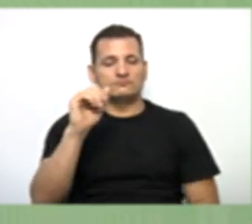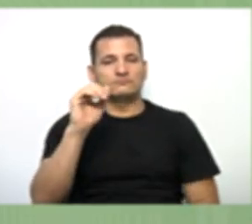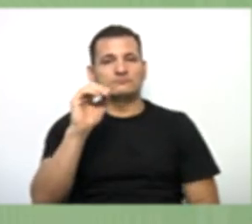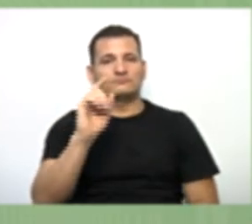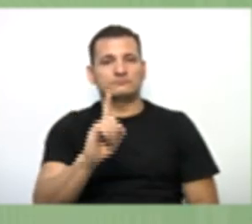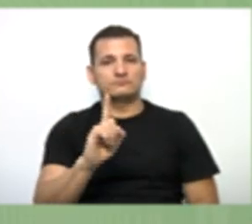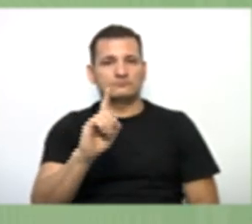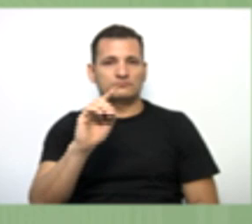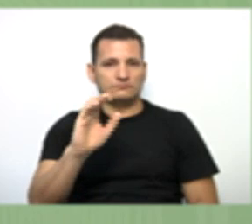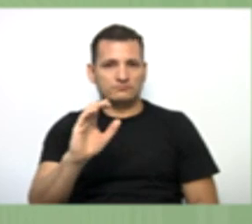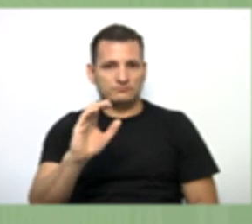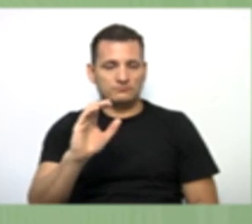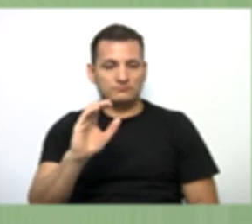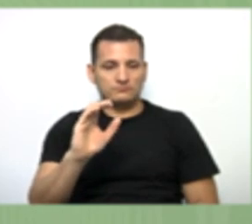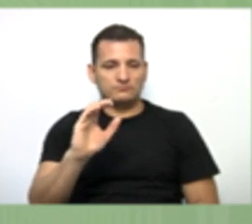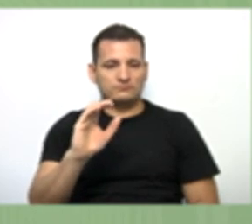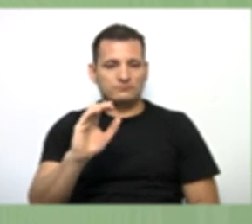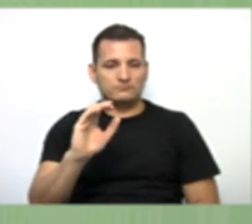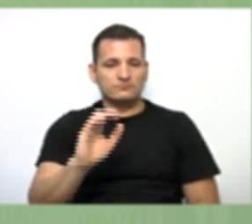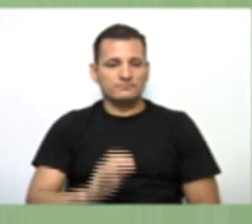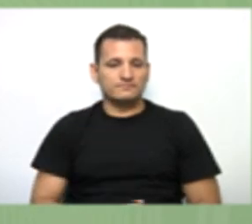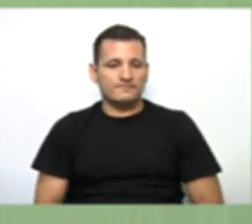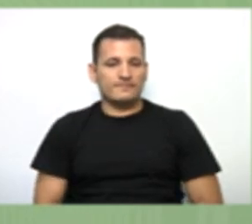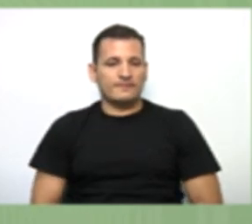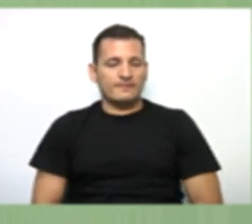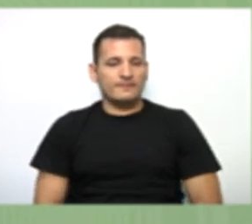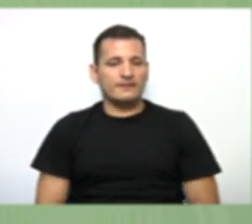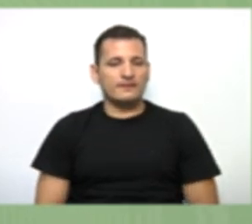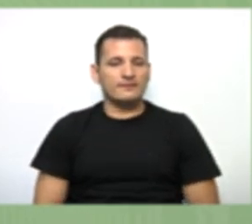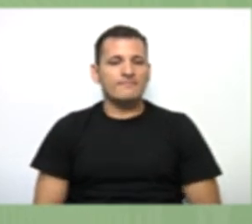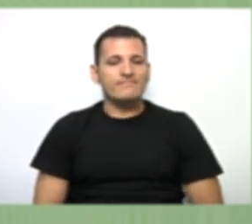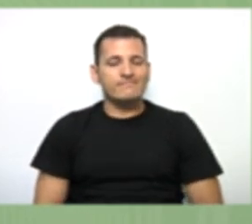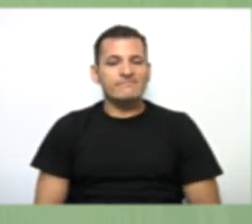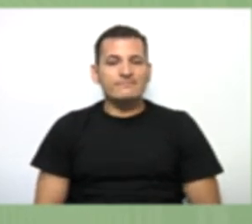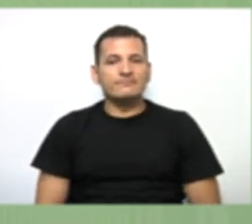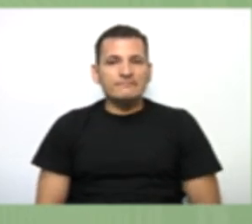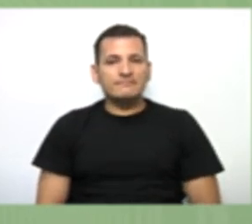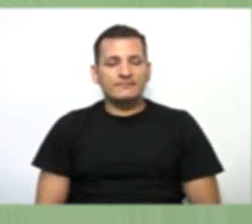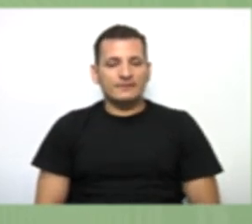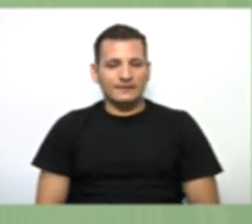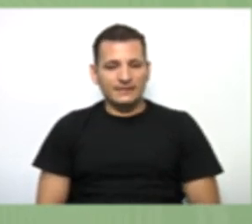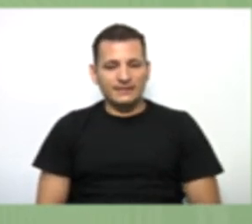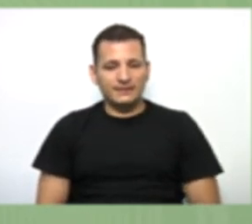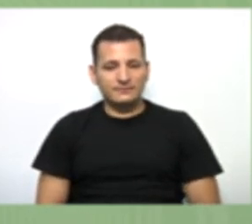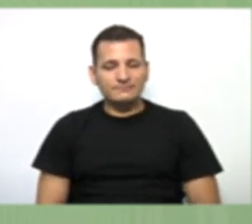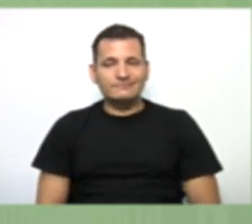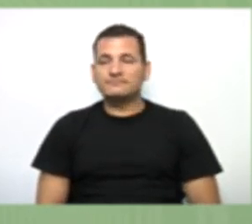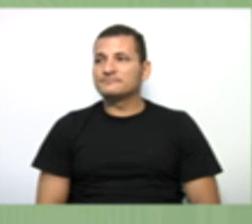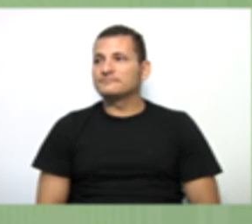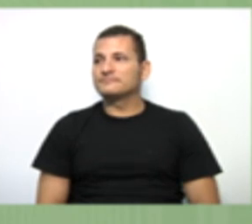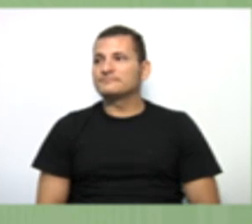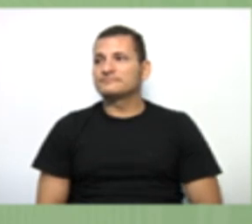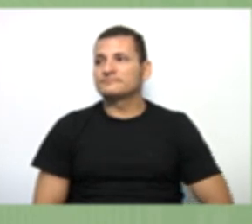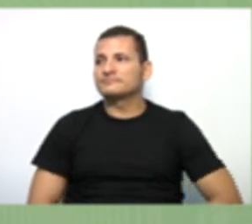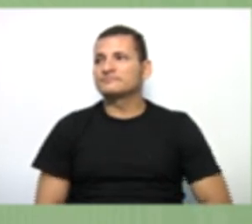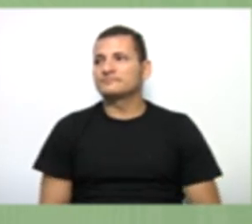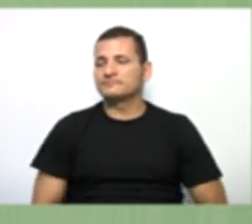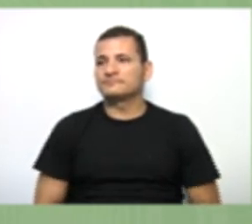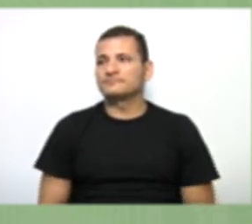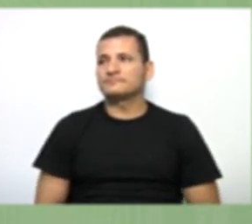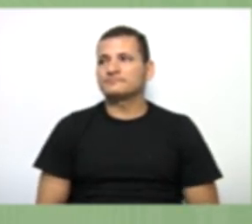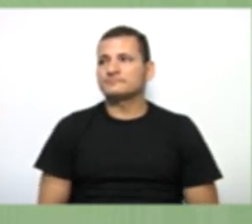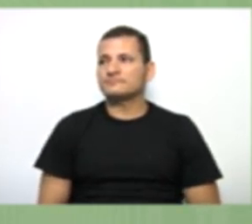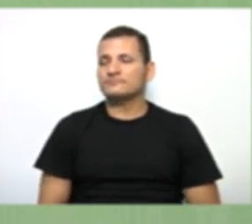28 para o hexadecimal, vamos fazer aqui a tabelinha anterior, vamos pegar aqui o 28. Em vez de